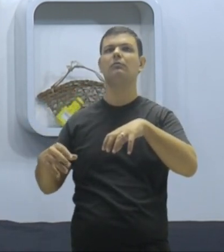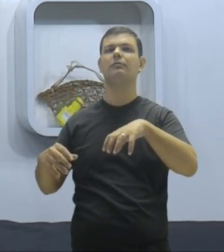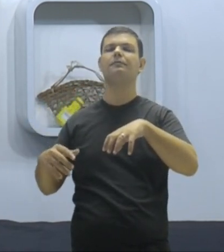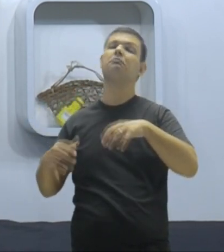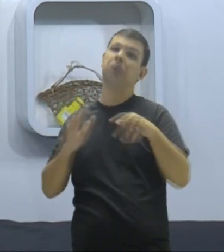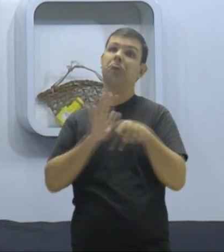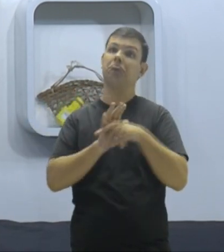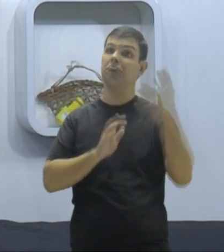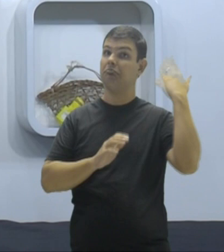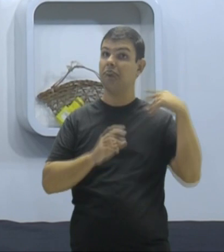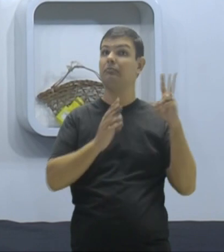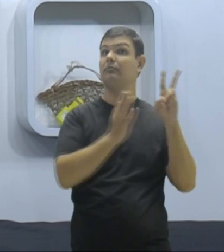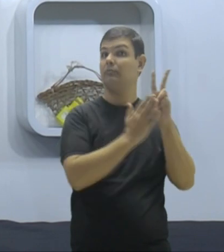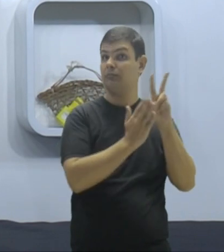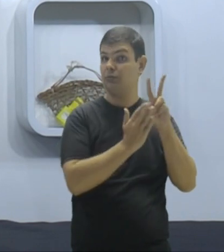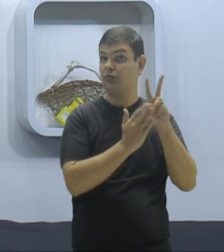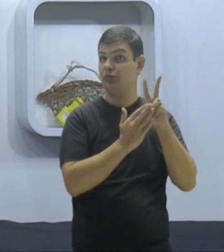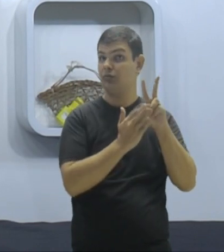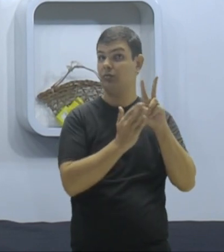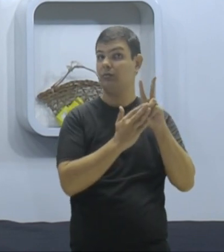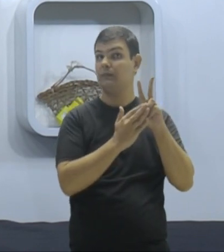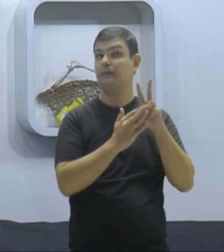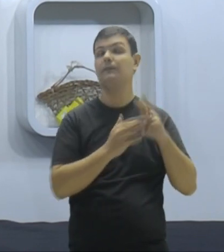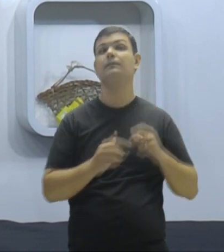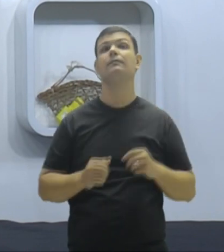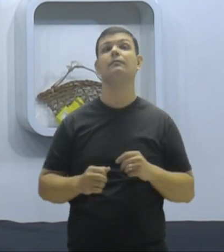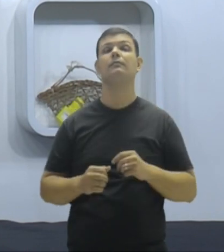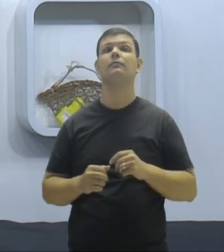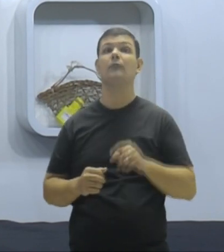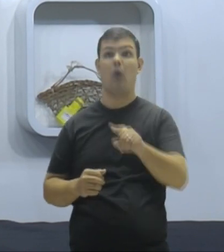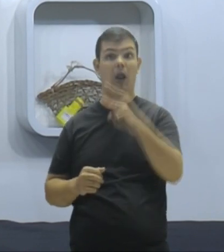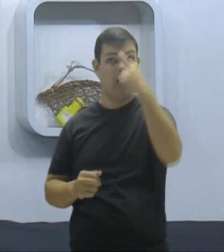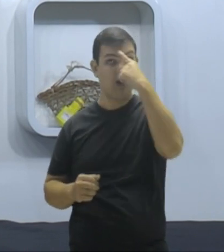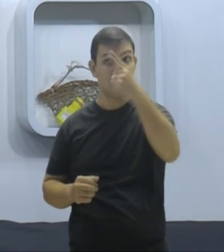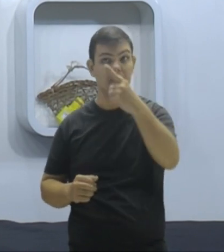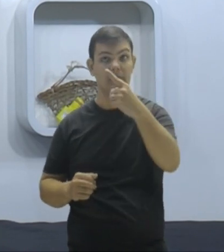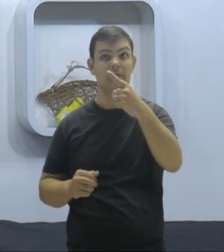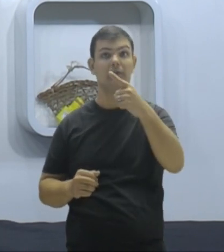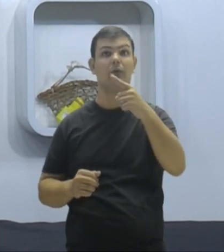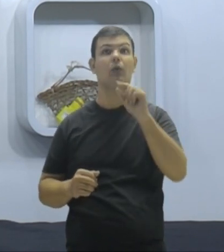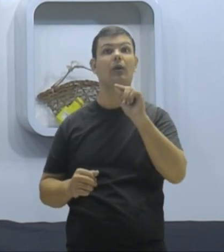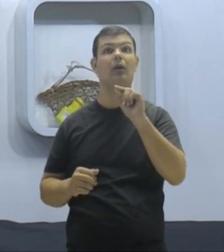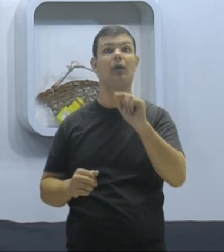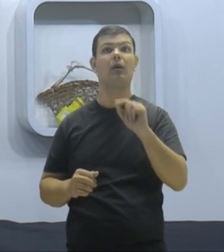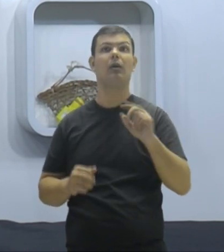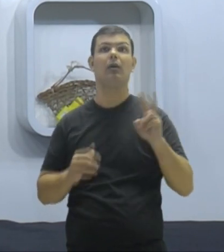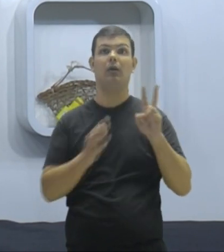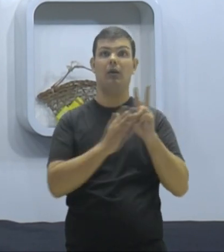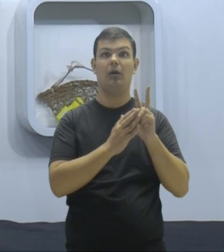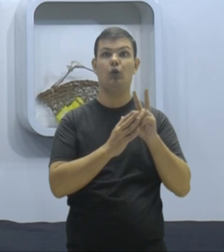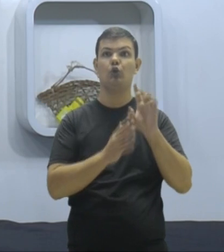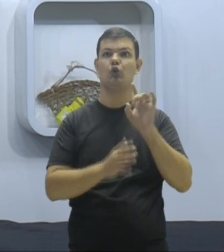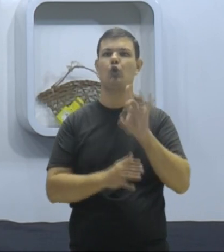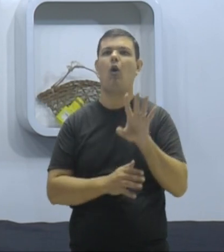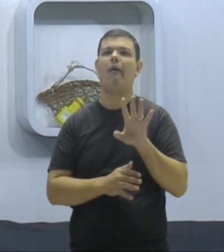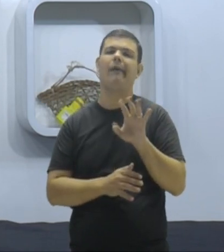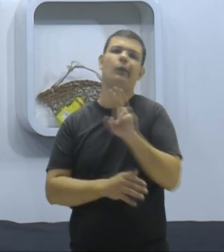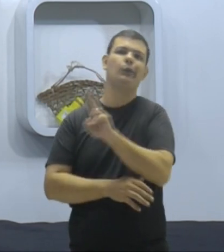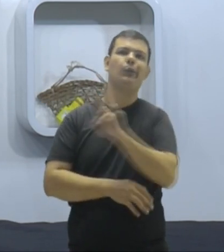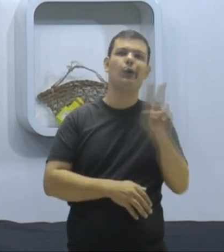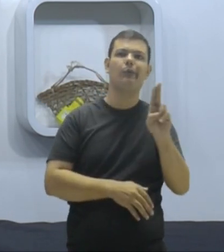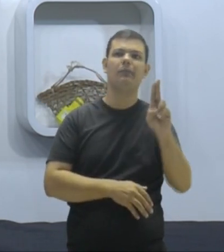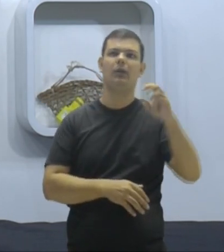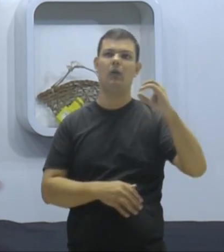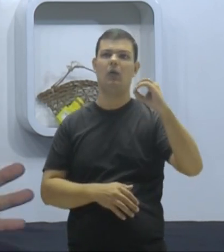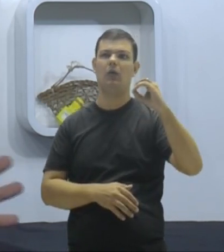casas. Numa tribo, só lembrando um detalhe, numa tribo não se considera somente oca, como se diz, professor, o índio mora em